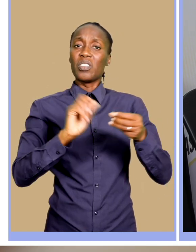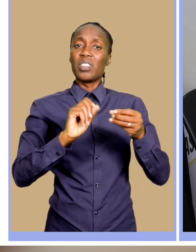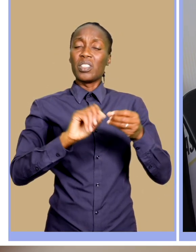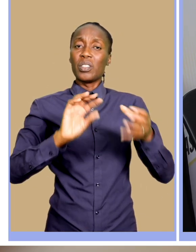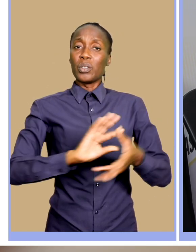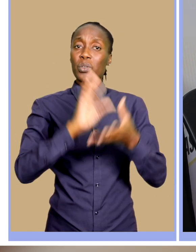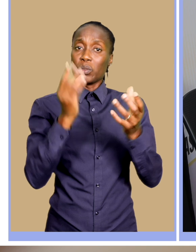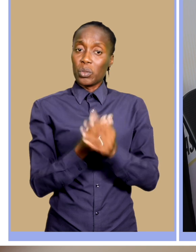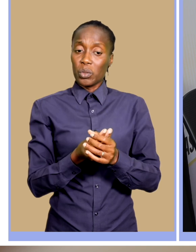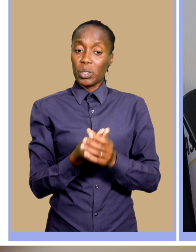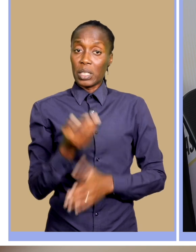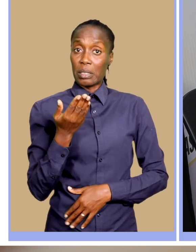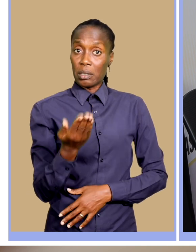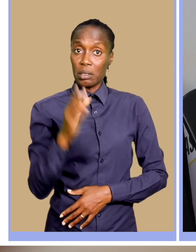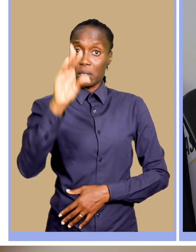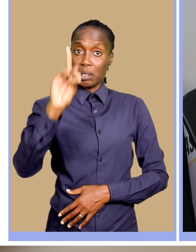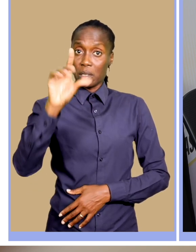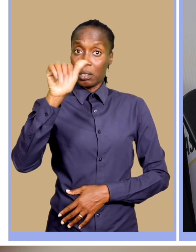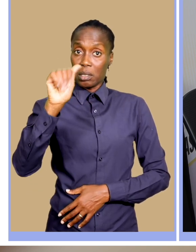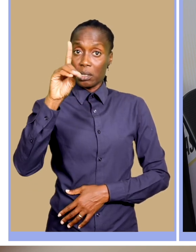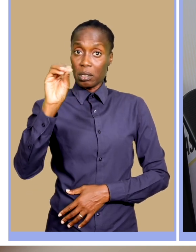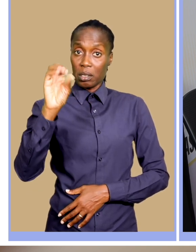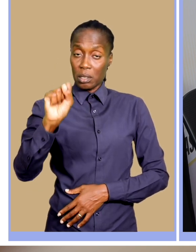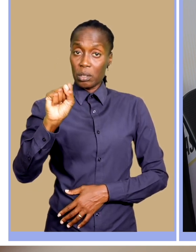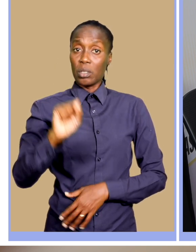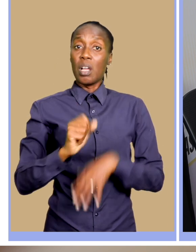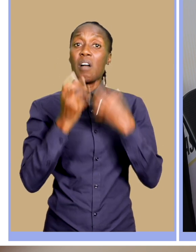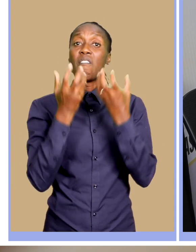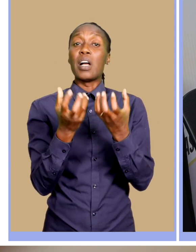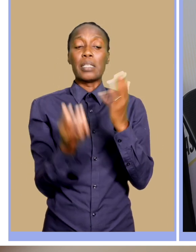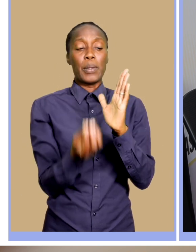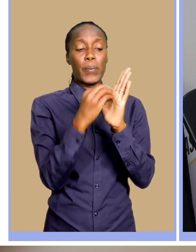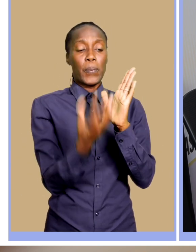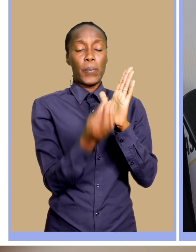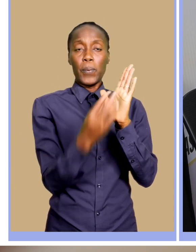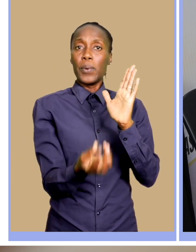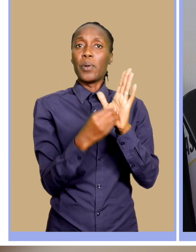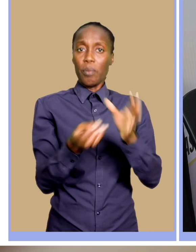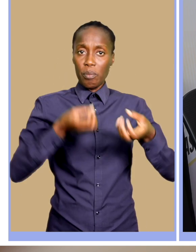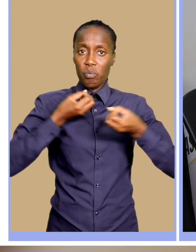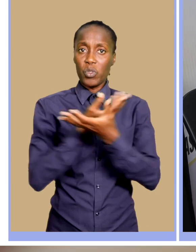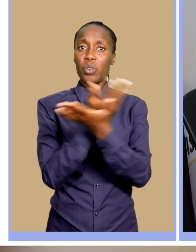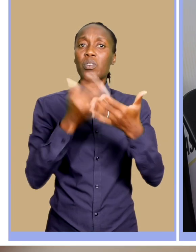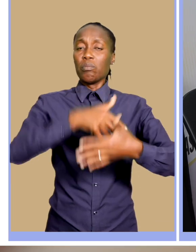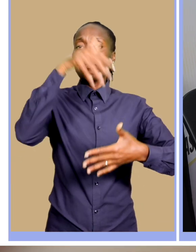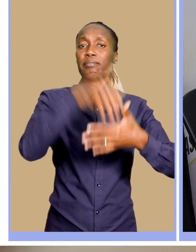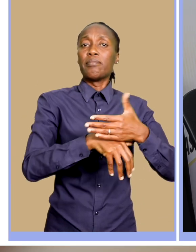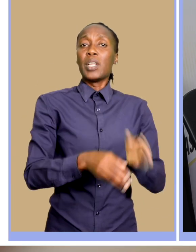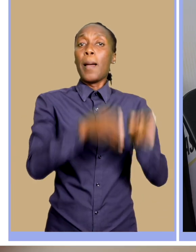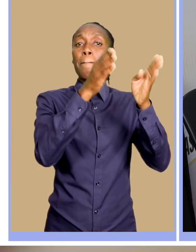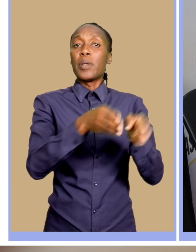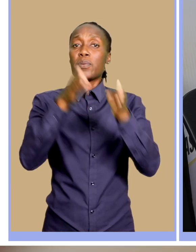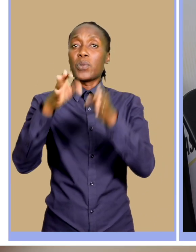estas estatísticas pecam por não ter esta informação. Não tem informação de quantas pessoas com